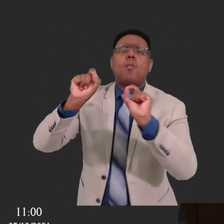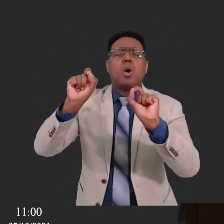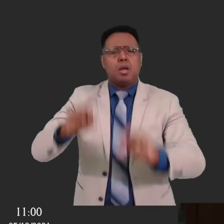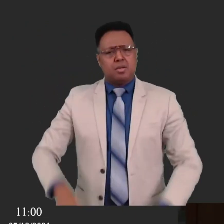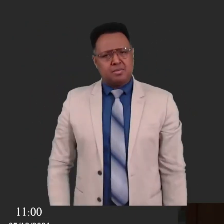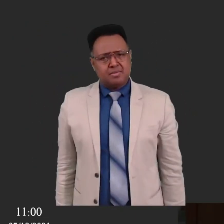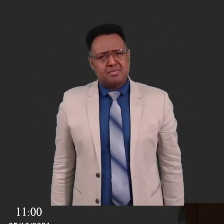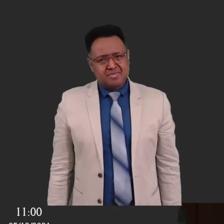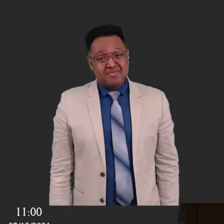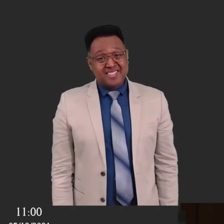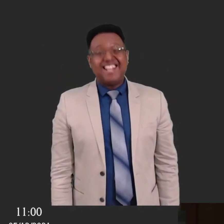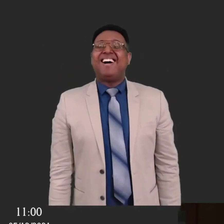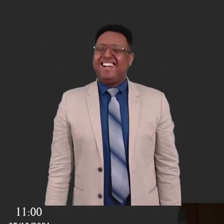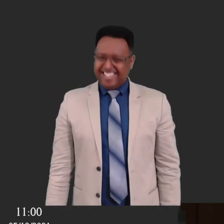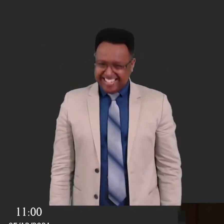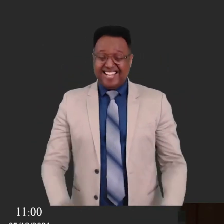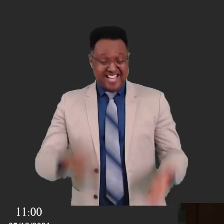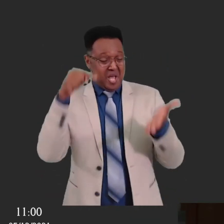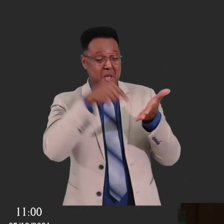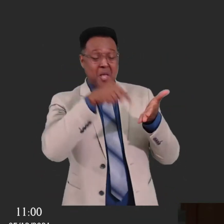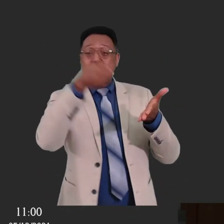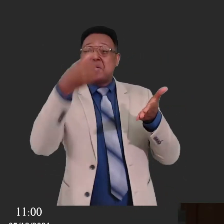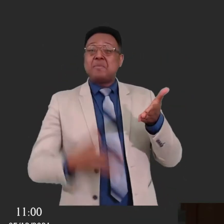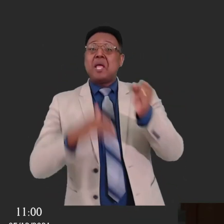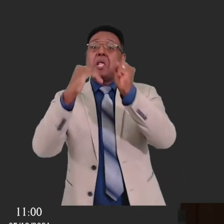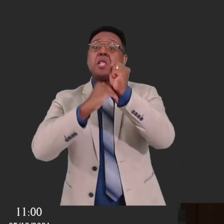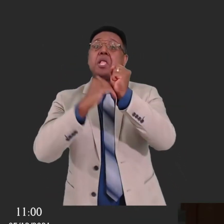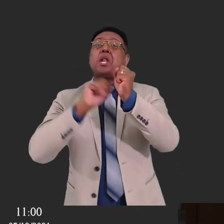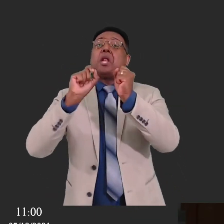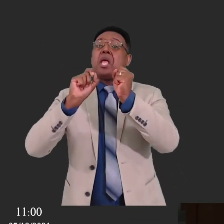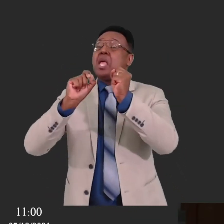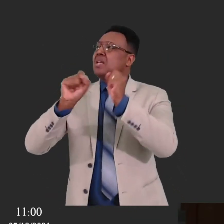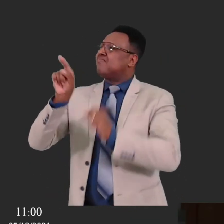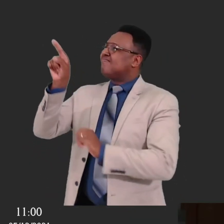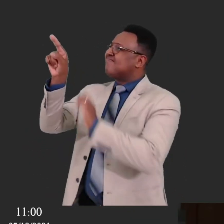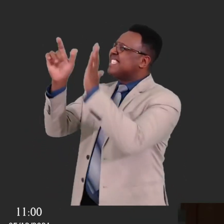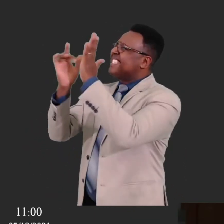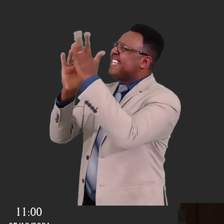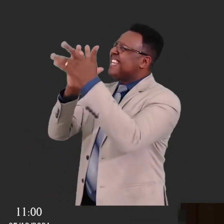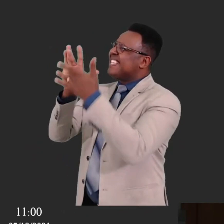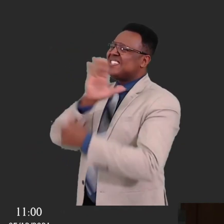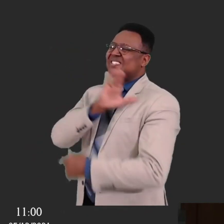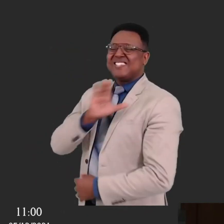aqui: Jesus Cristo, o Filho de Deus em nós.